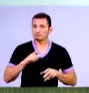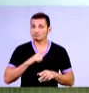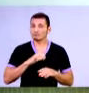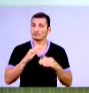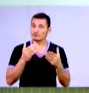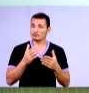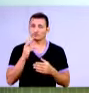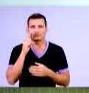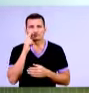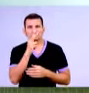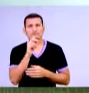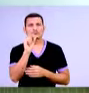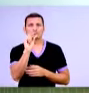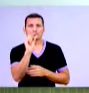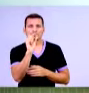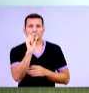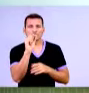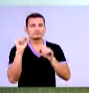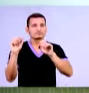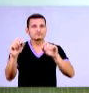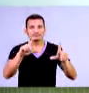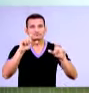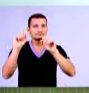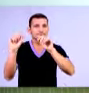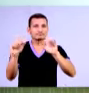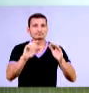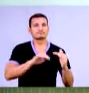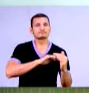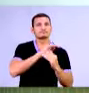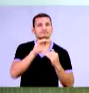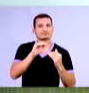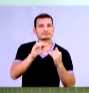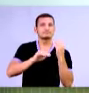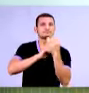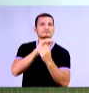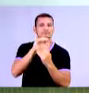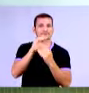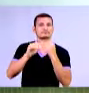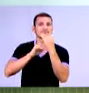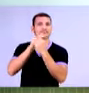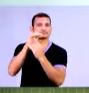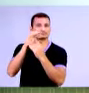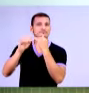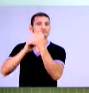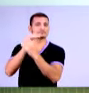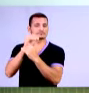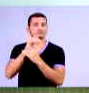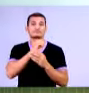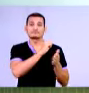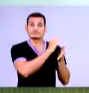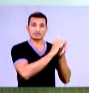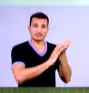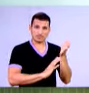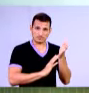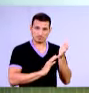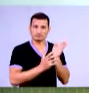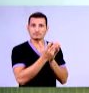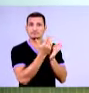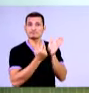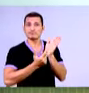nessas poucas imagens que demonstraram avanços tecnológicos, utilização de texto, utilização de